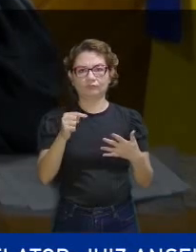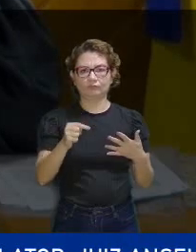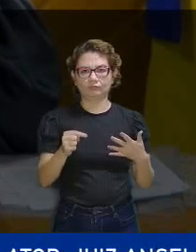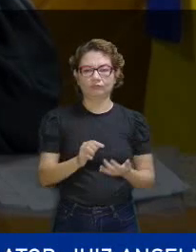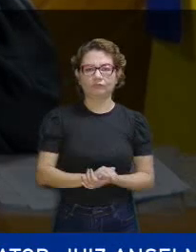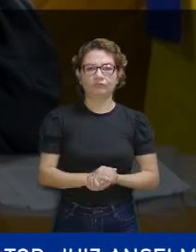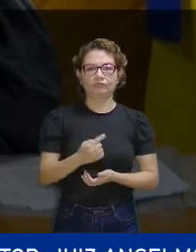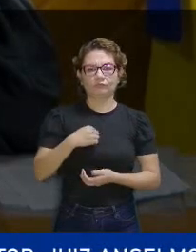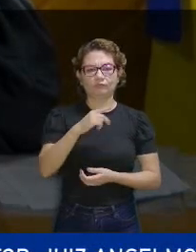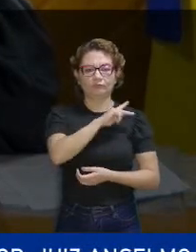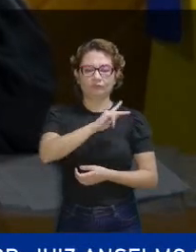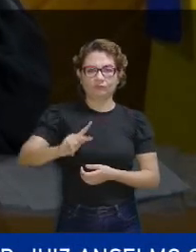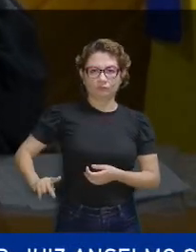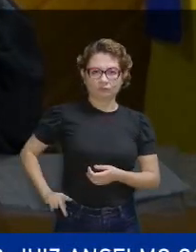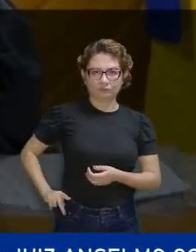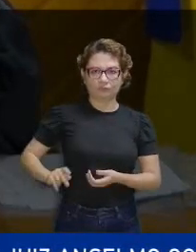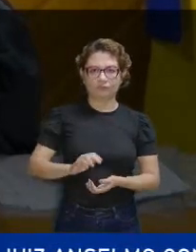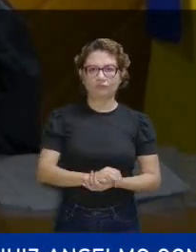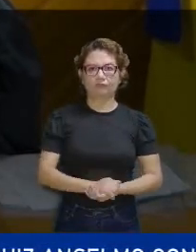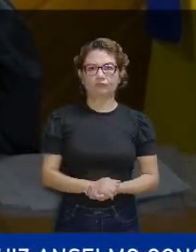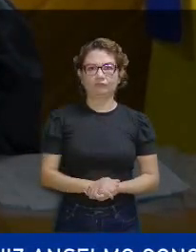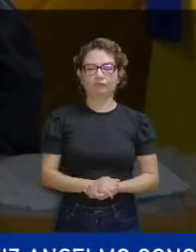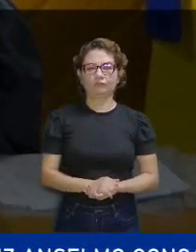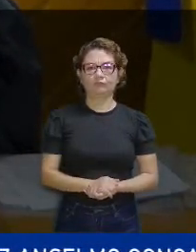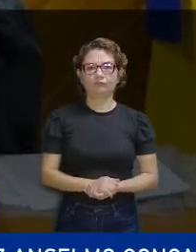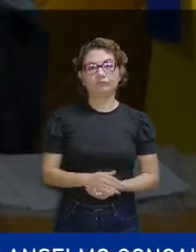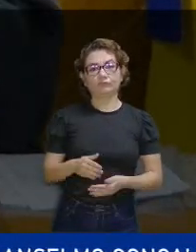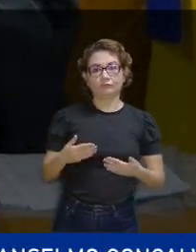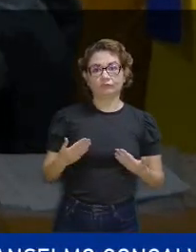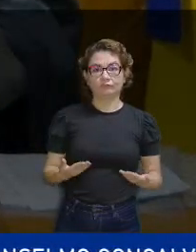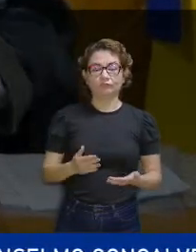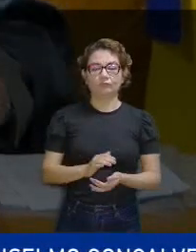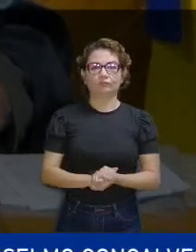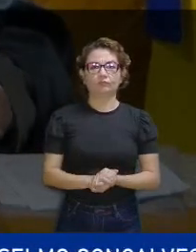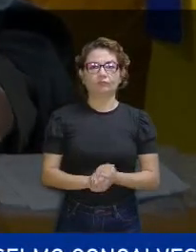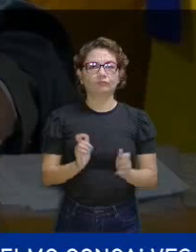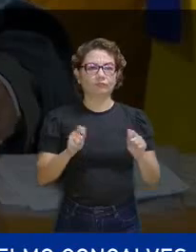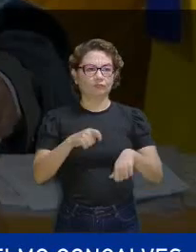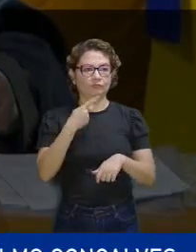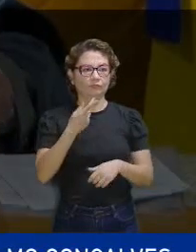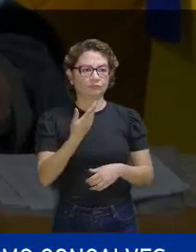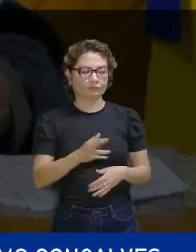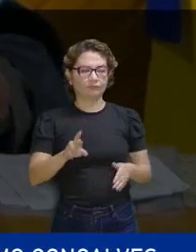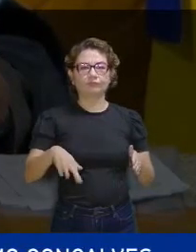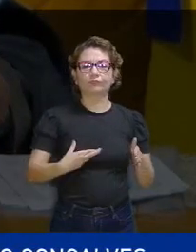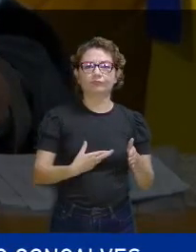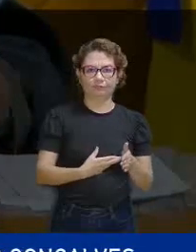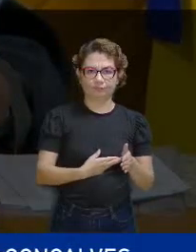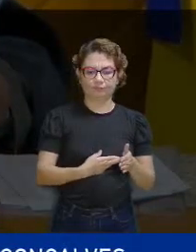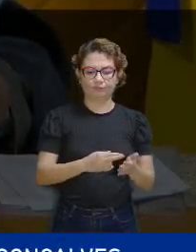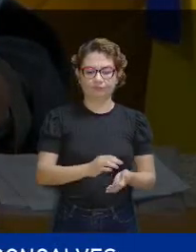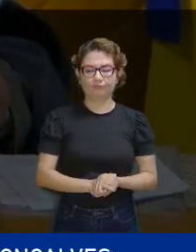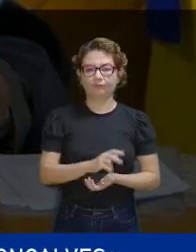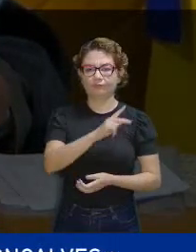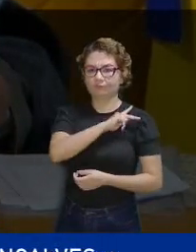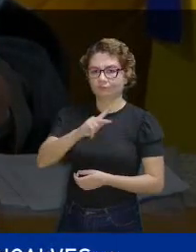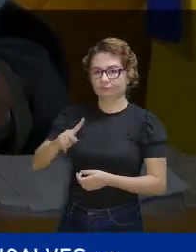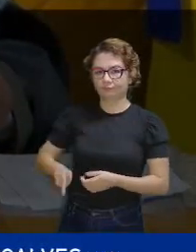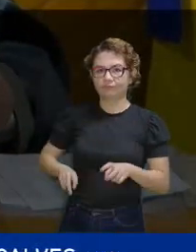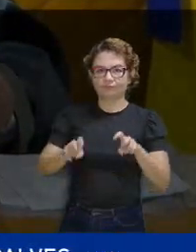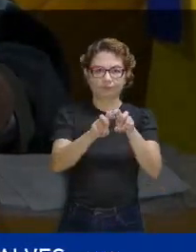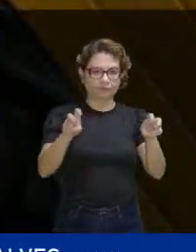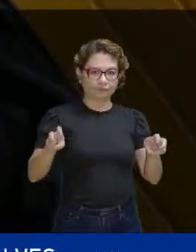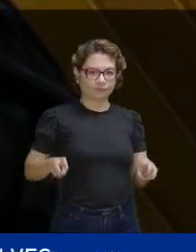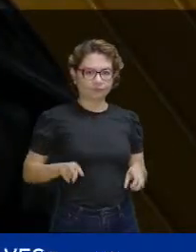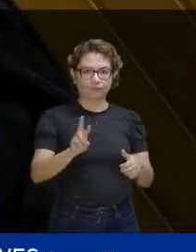Estou na presidência aqui. Então, a palavra está com o ilustre relator. Senhor presidente,